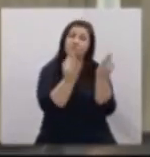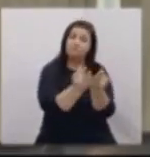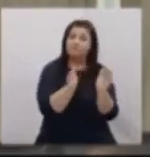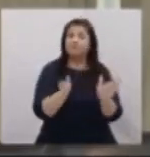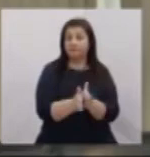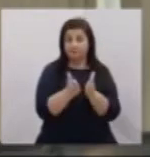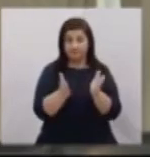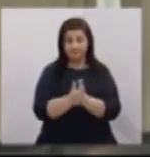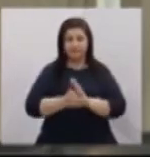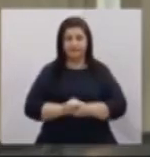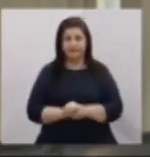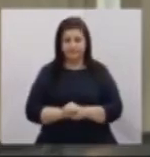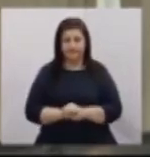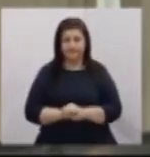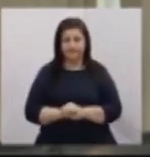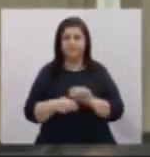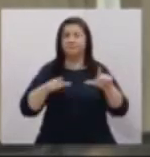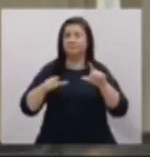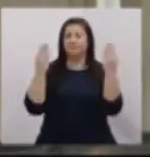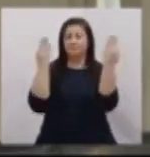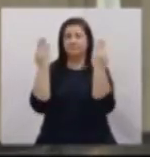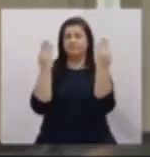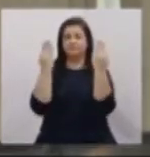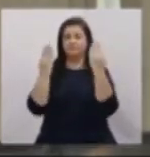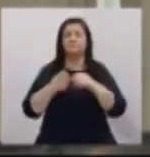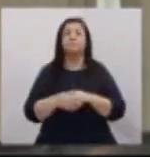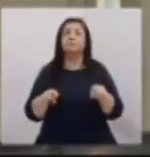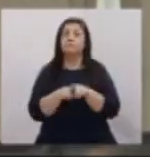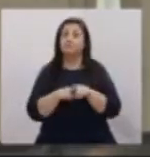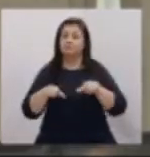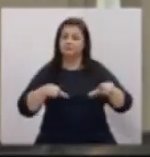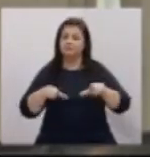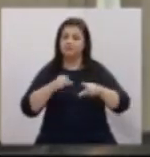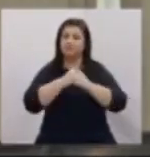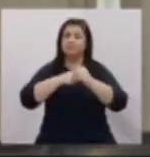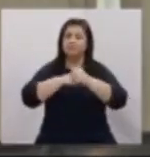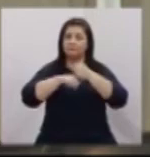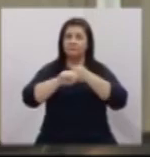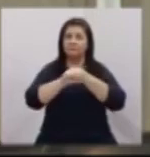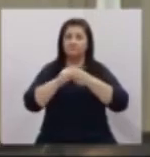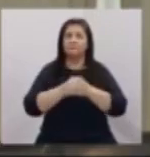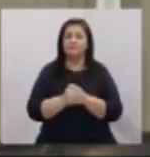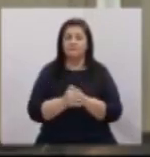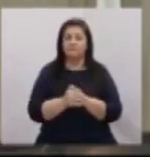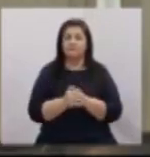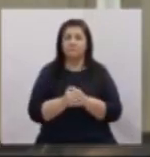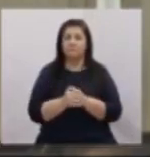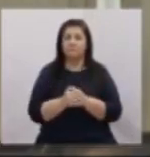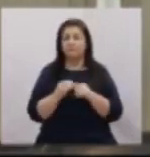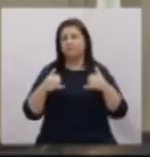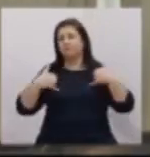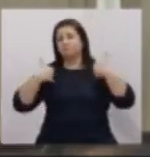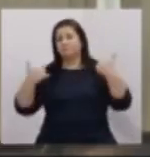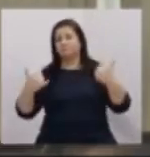necessitadas, trabalhos psicológicos e também trabalhos sociais para pessoas em eventos especiais, né? Como,